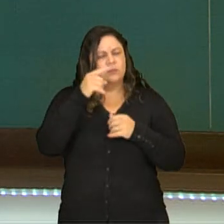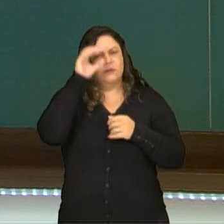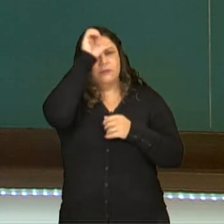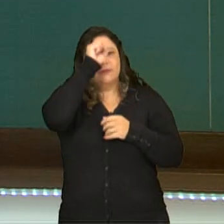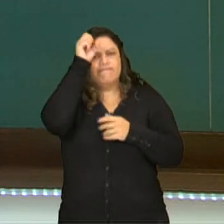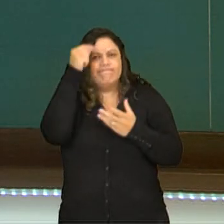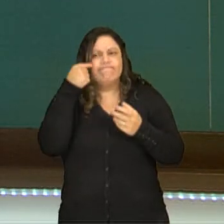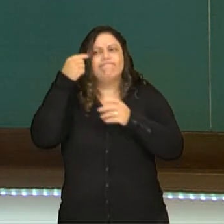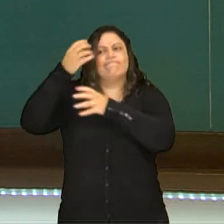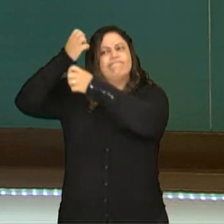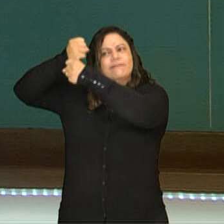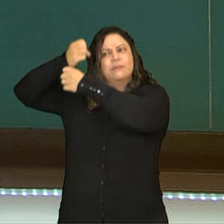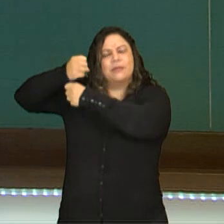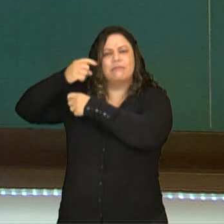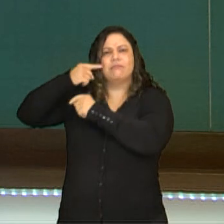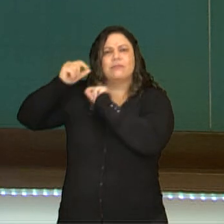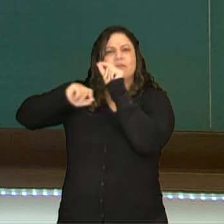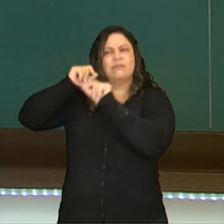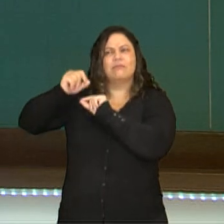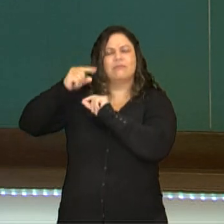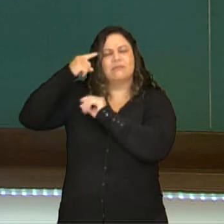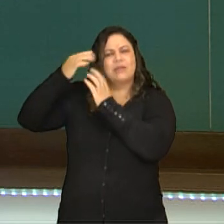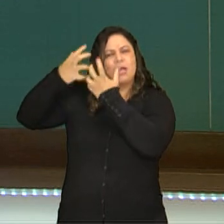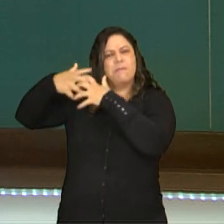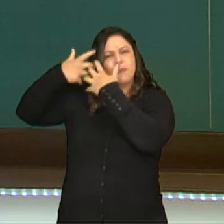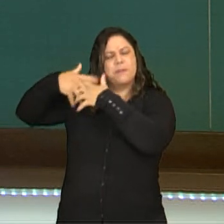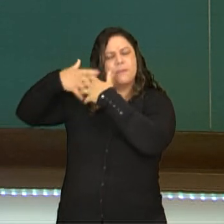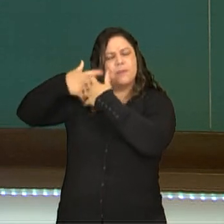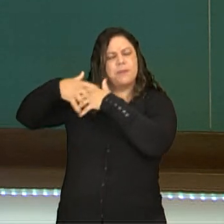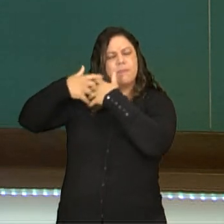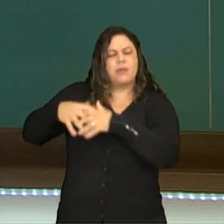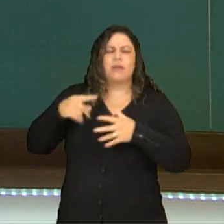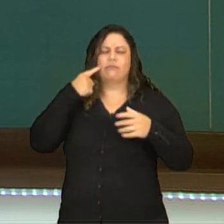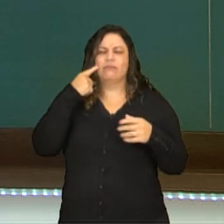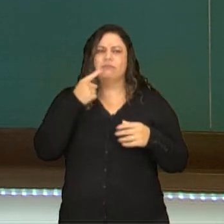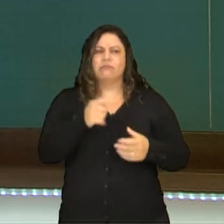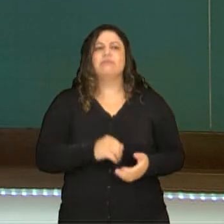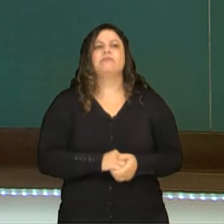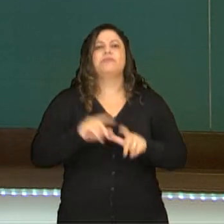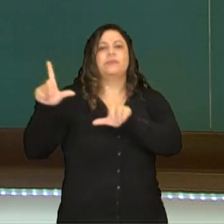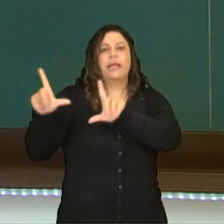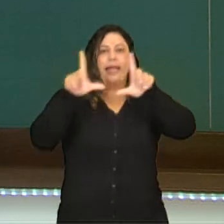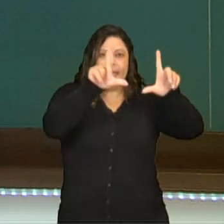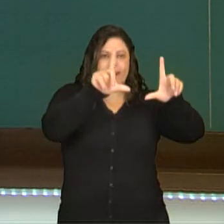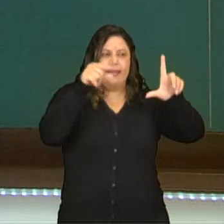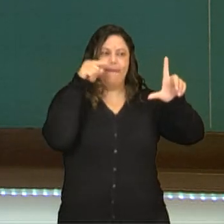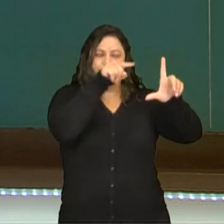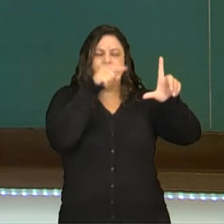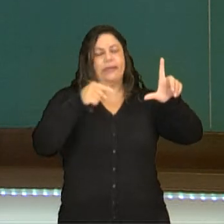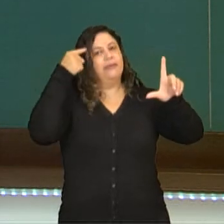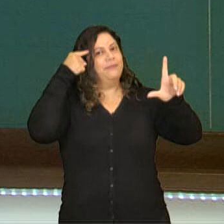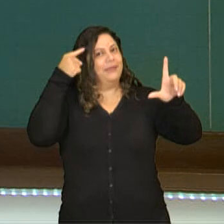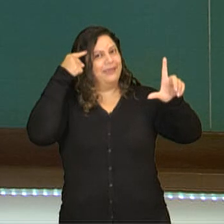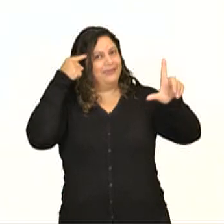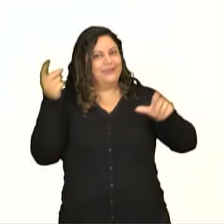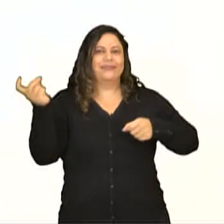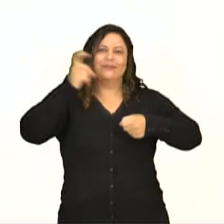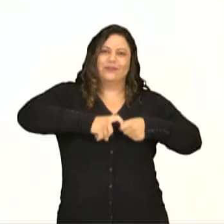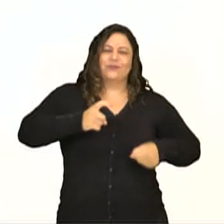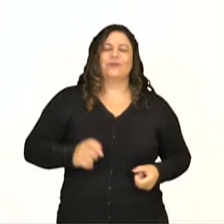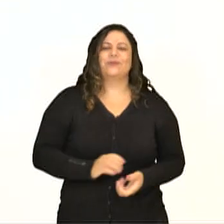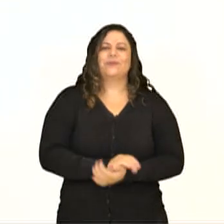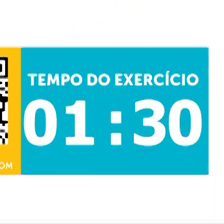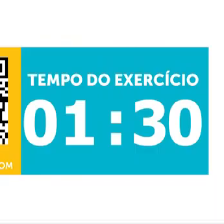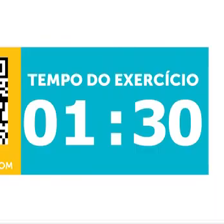as contas que devem ser feitas aí, tá bom? Olha lá, aqui eu tenho a tabela. Então, eu vou dar um tempinho para você pensar e já volto.